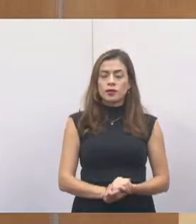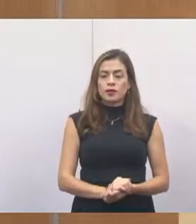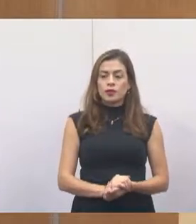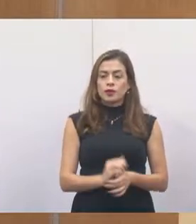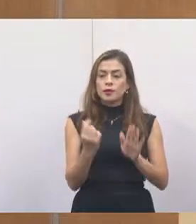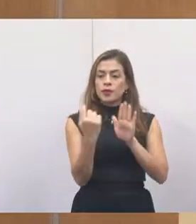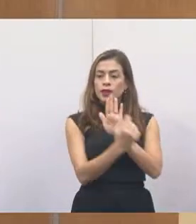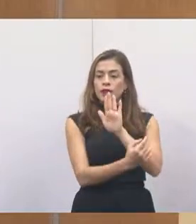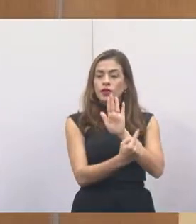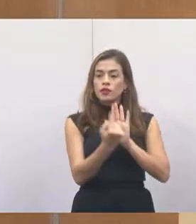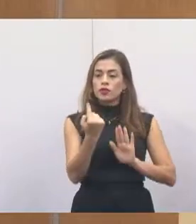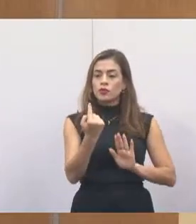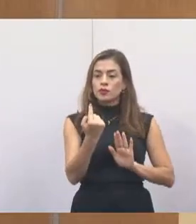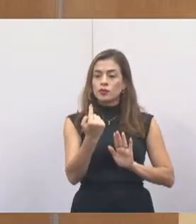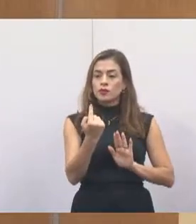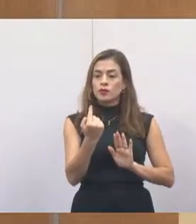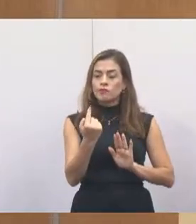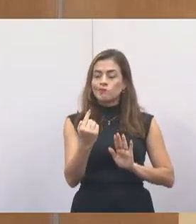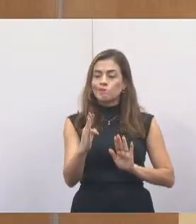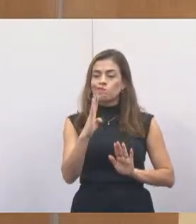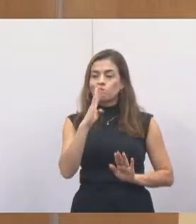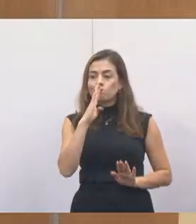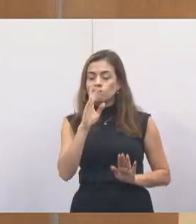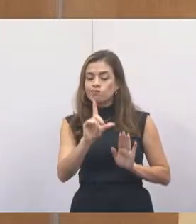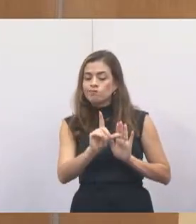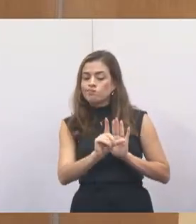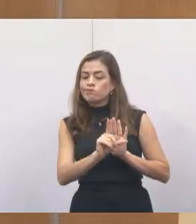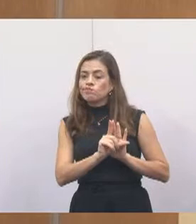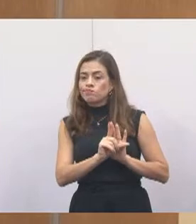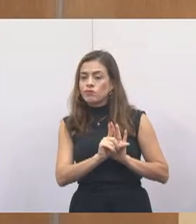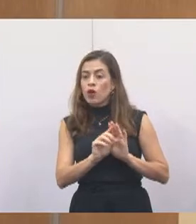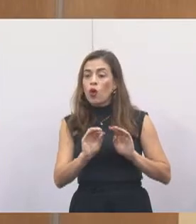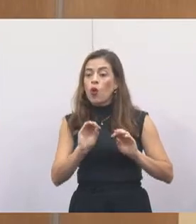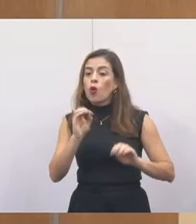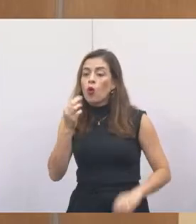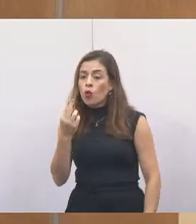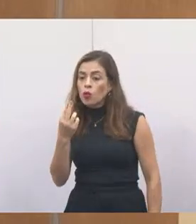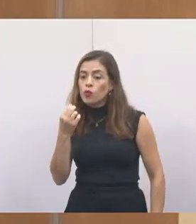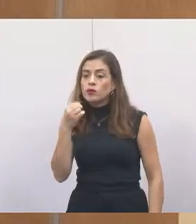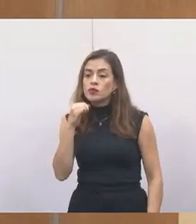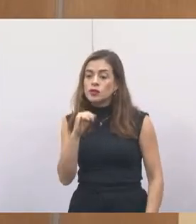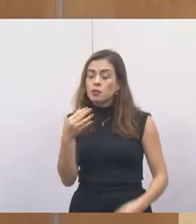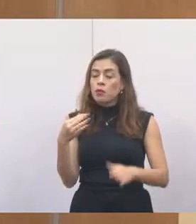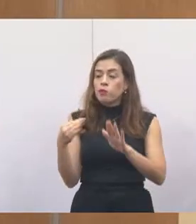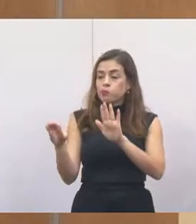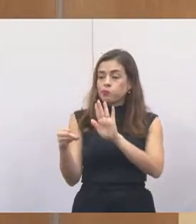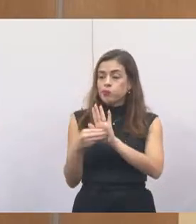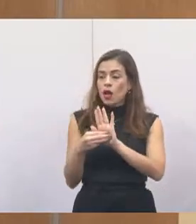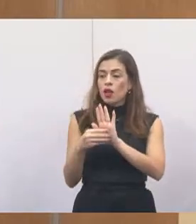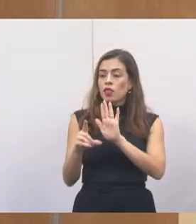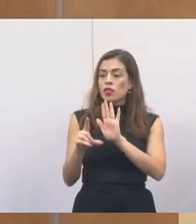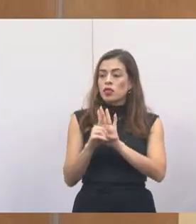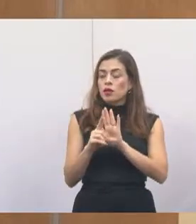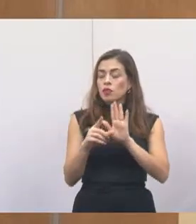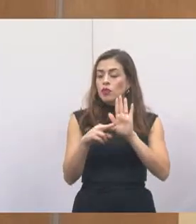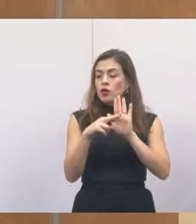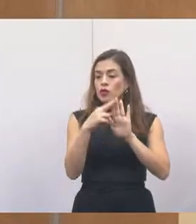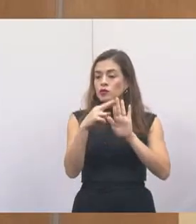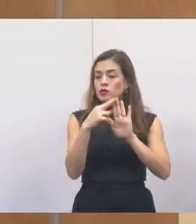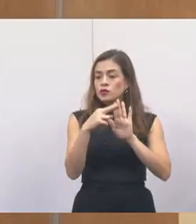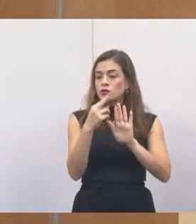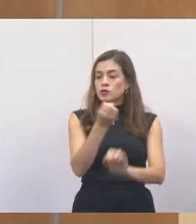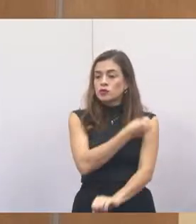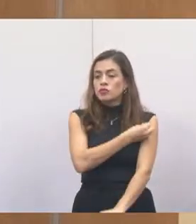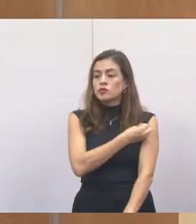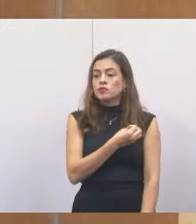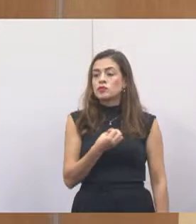Na omissão desta lei, ou se houver contribuição desta resolução número 231, de